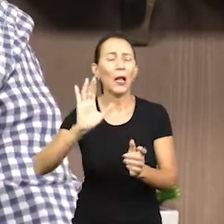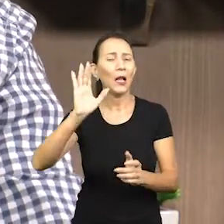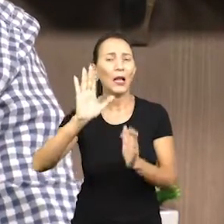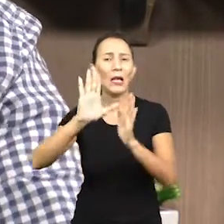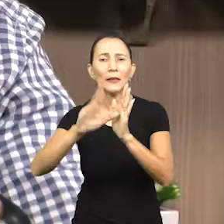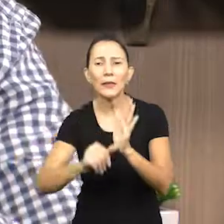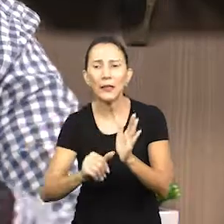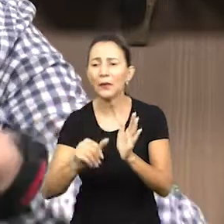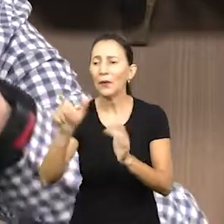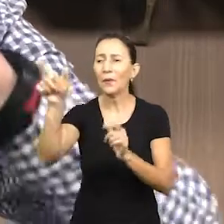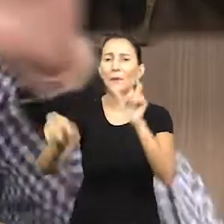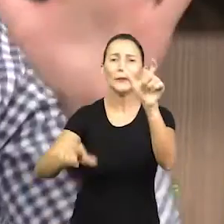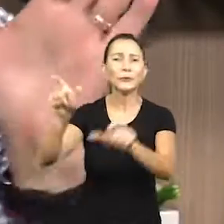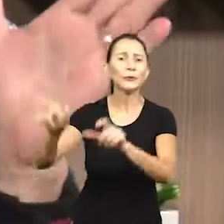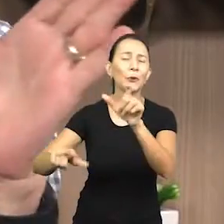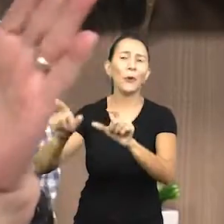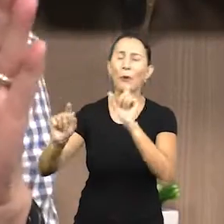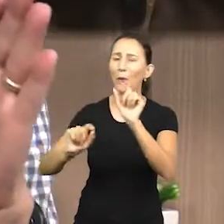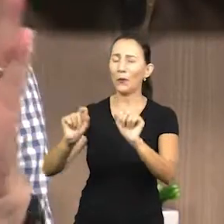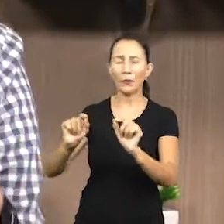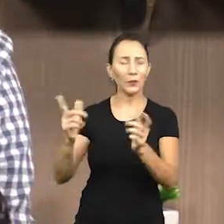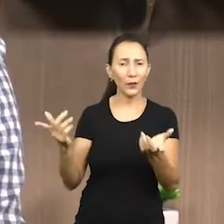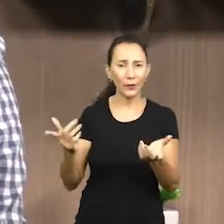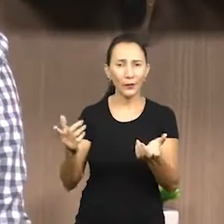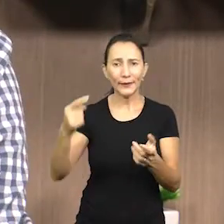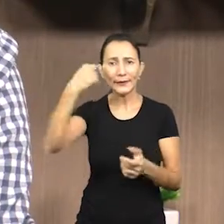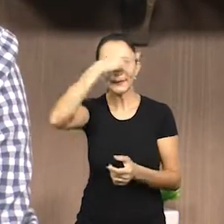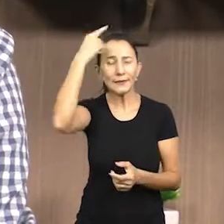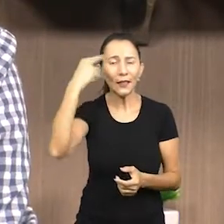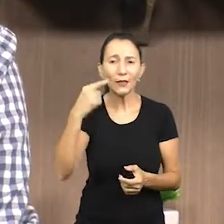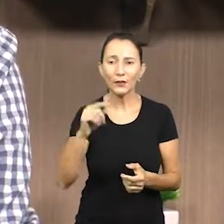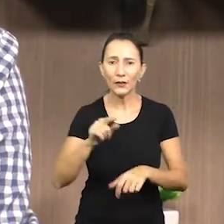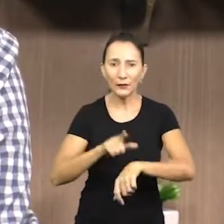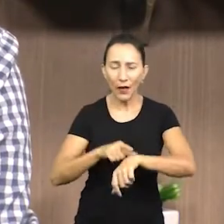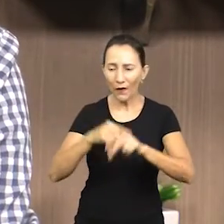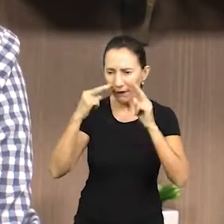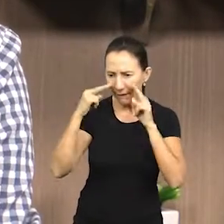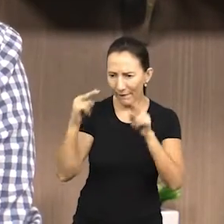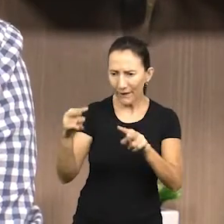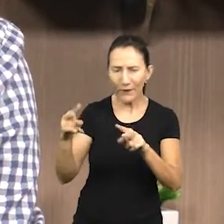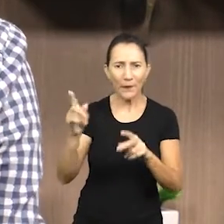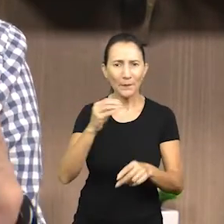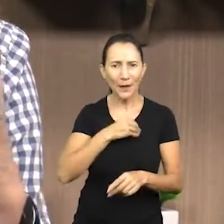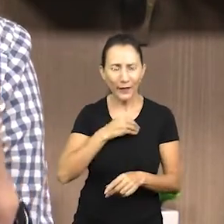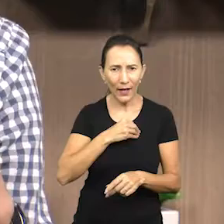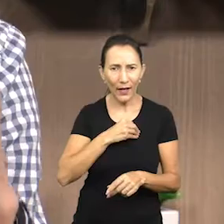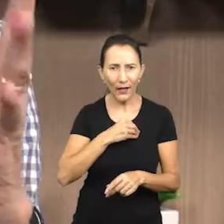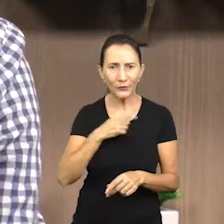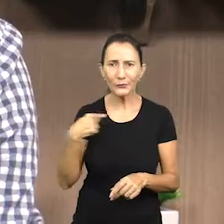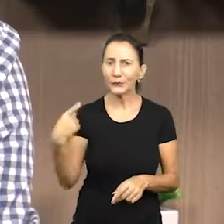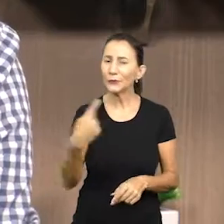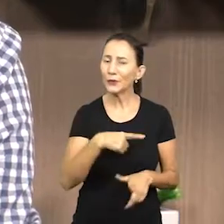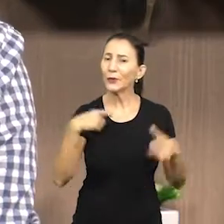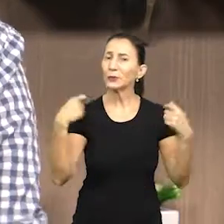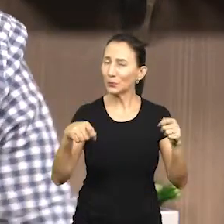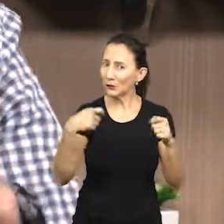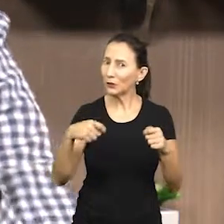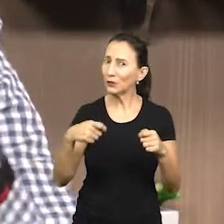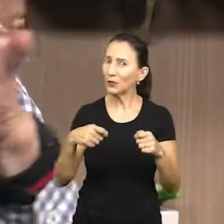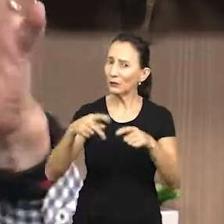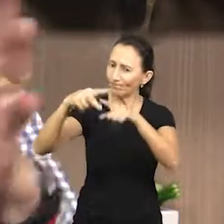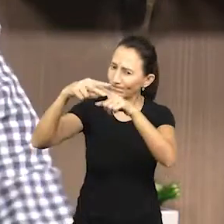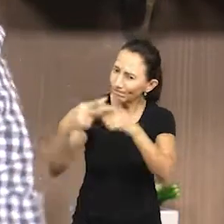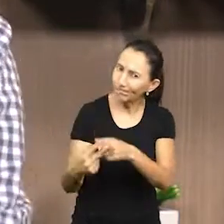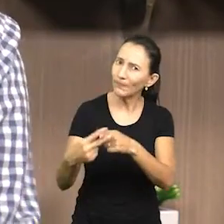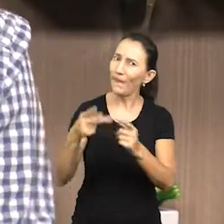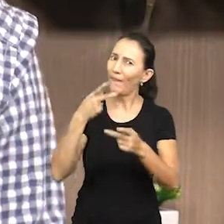é santo, não pode silenciar-se diante do pecado, do aprisionamento de Satanás. Então não tem